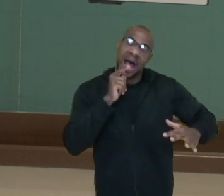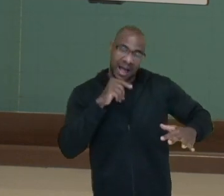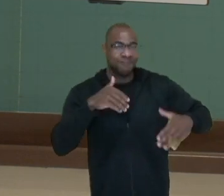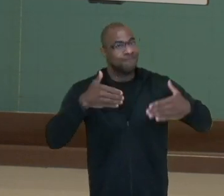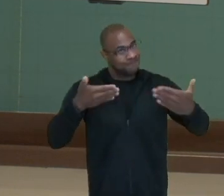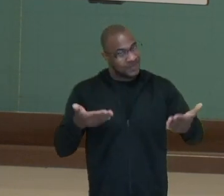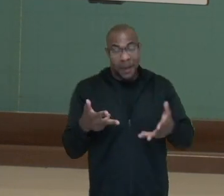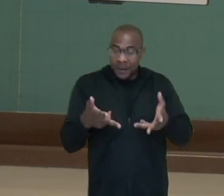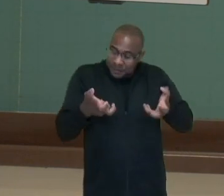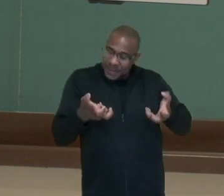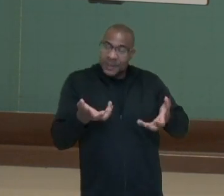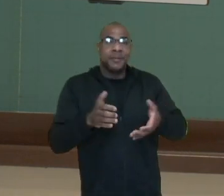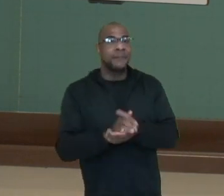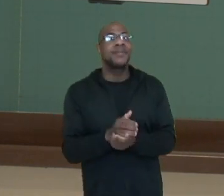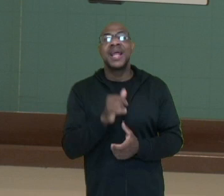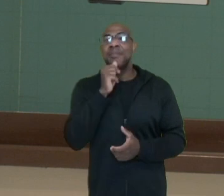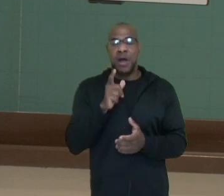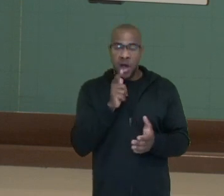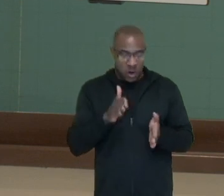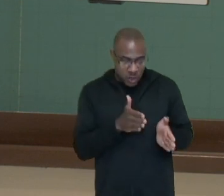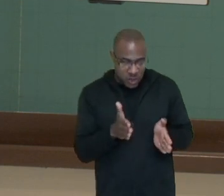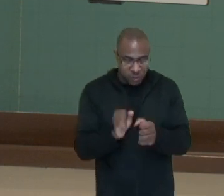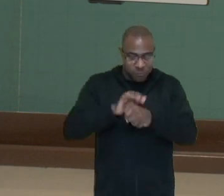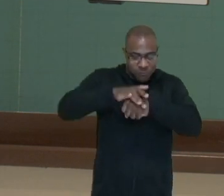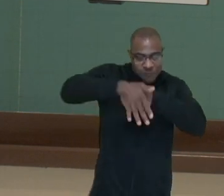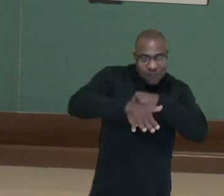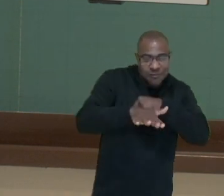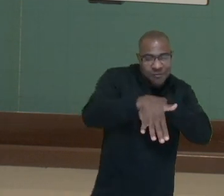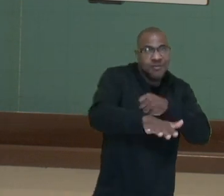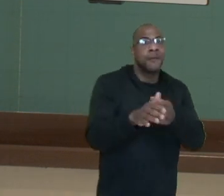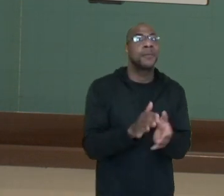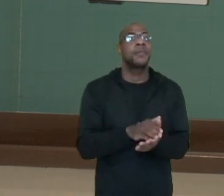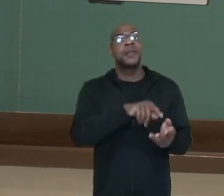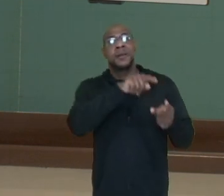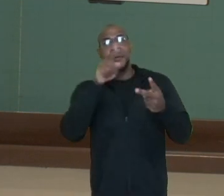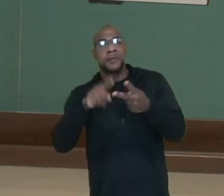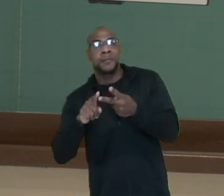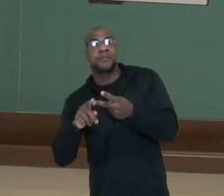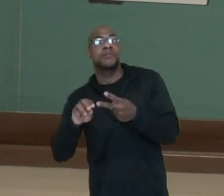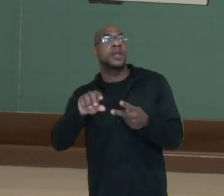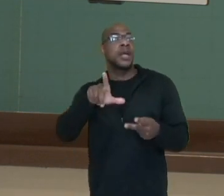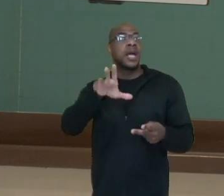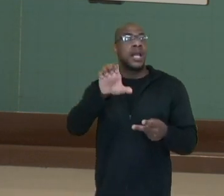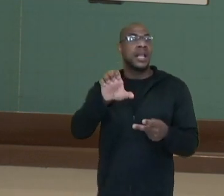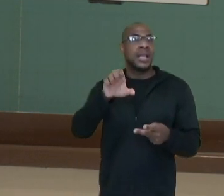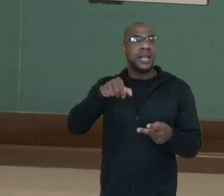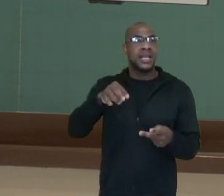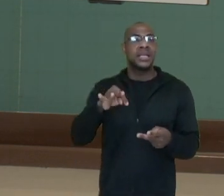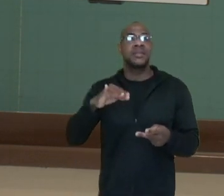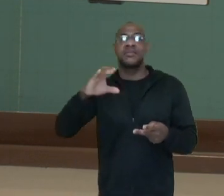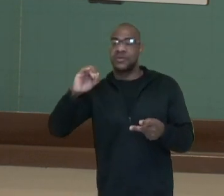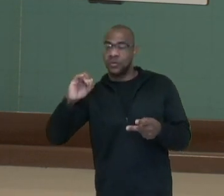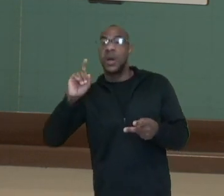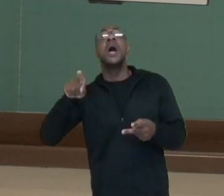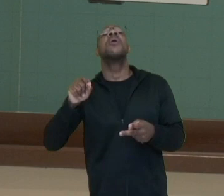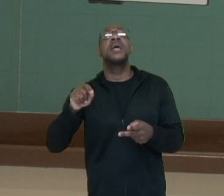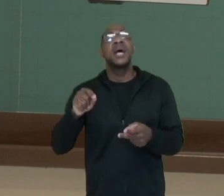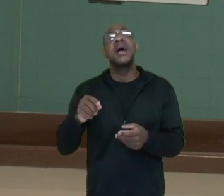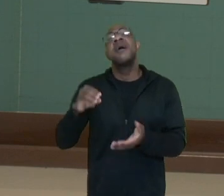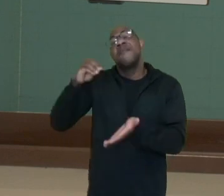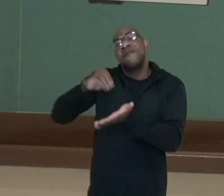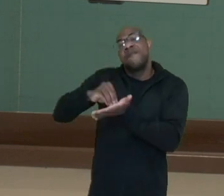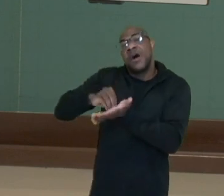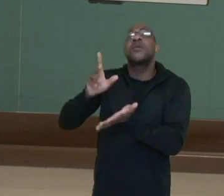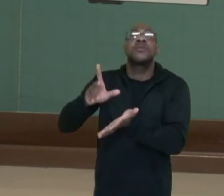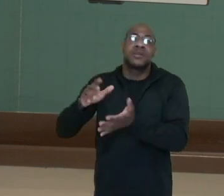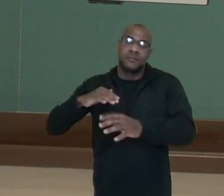é percebido, como no caso dos rios, por exemplo. E o lêntico é aquele que é caracterizado pela ausência, né, ou pouco